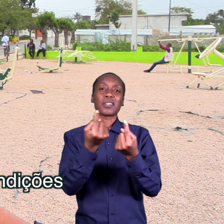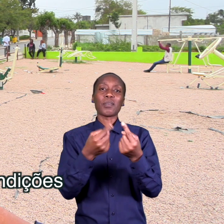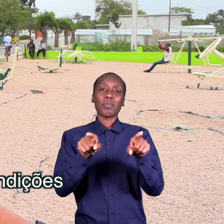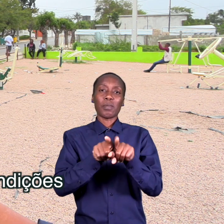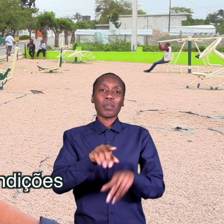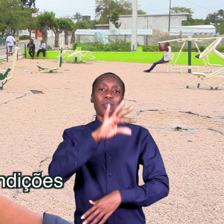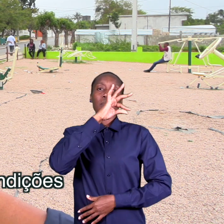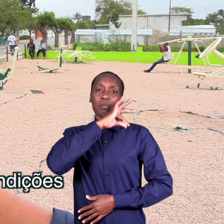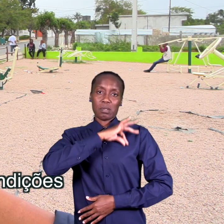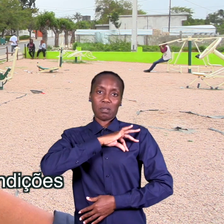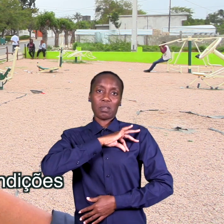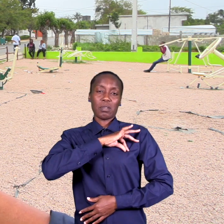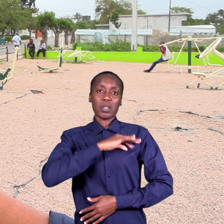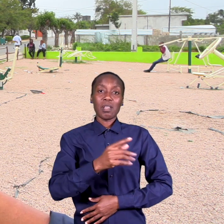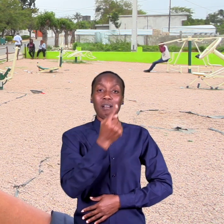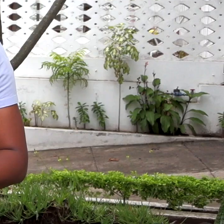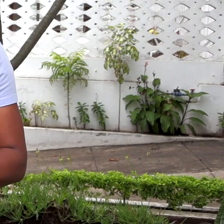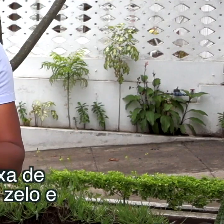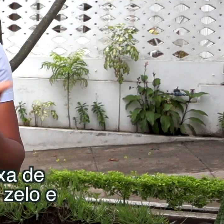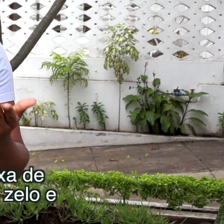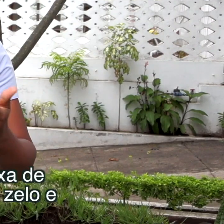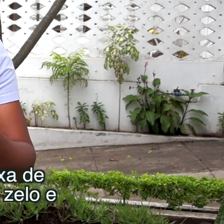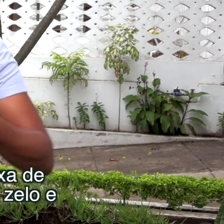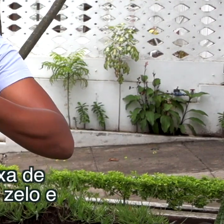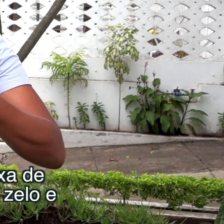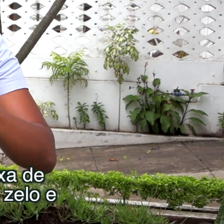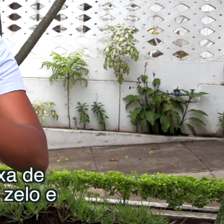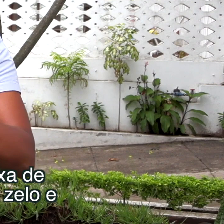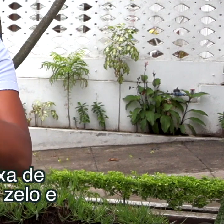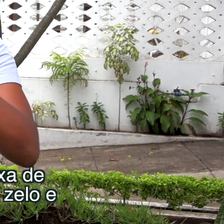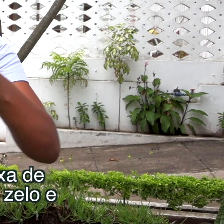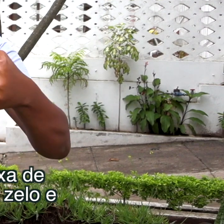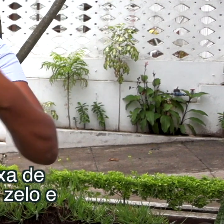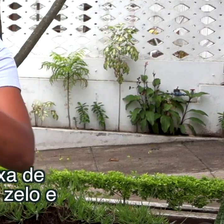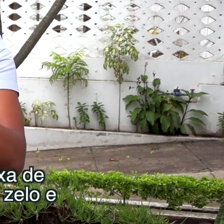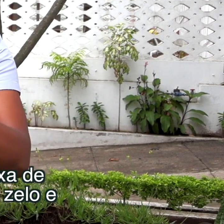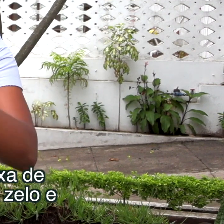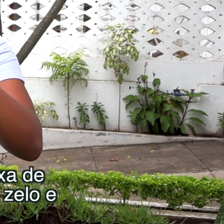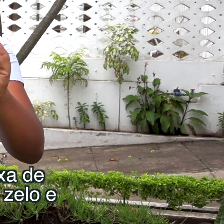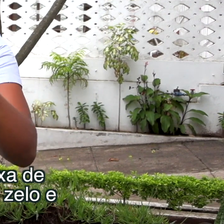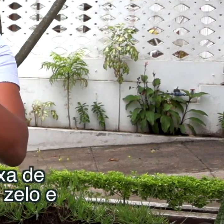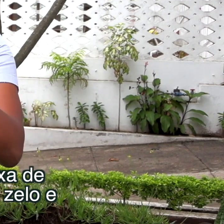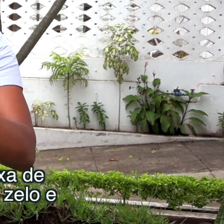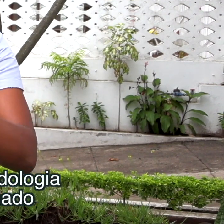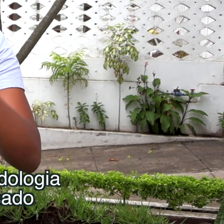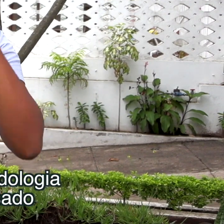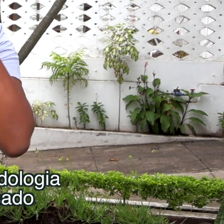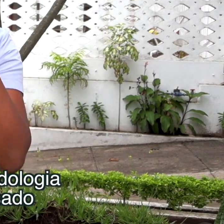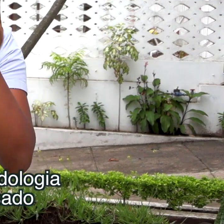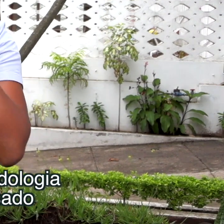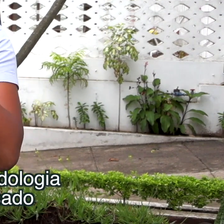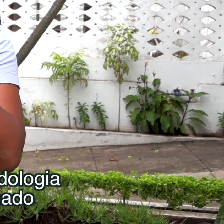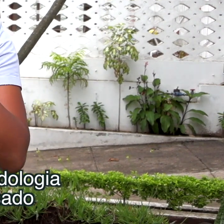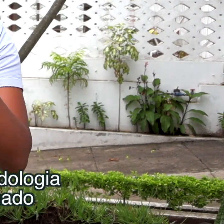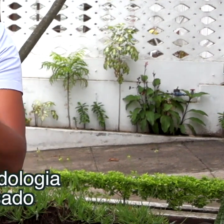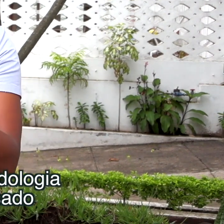portanto, as condições salariais. Mas nem com isso deixa de exercer sua função com zelo. Explica os